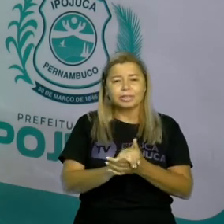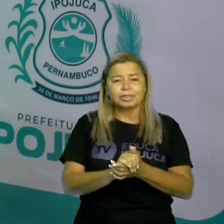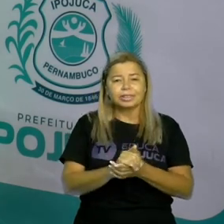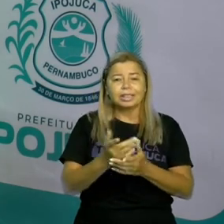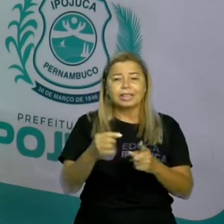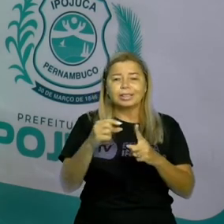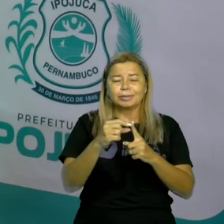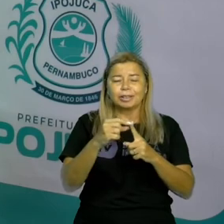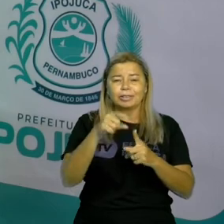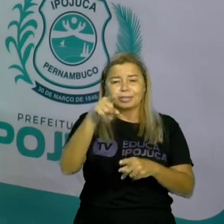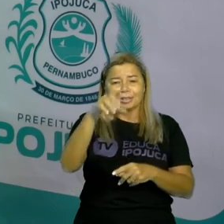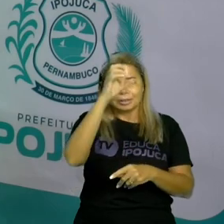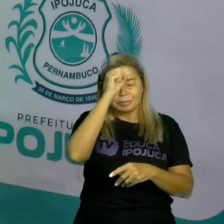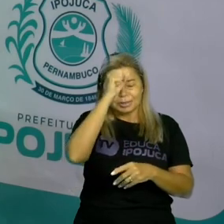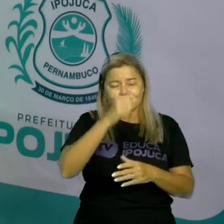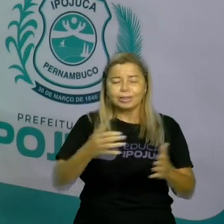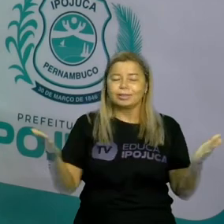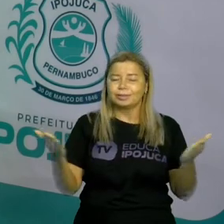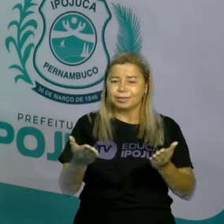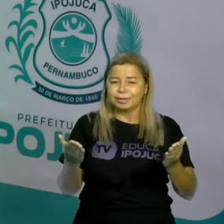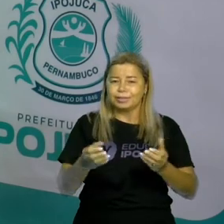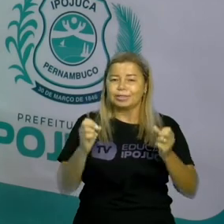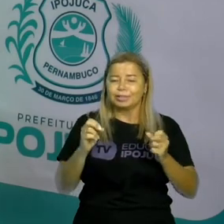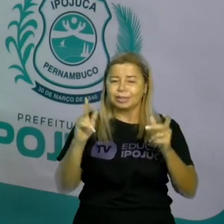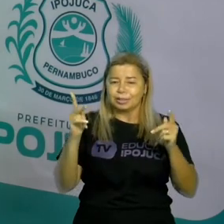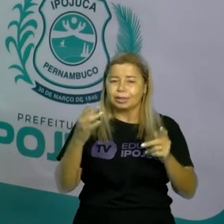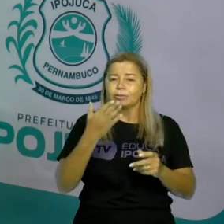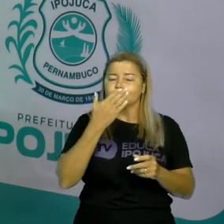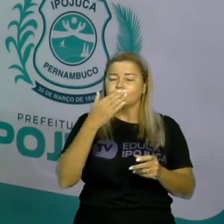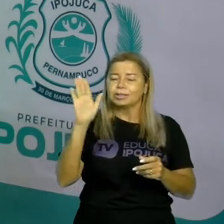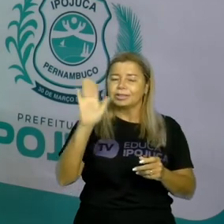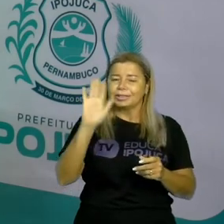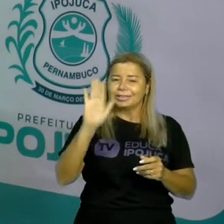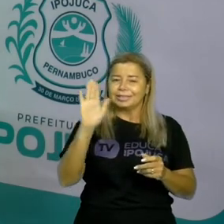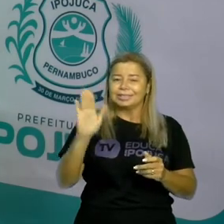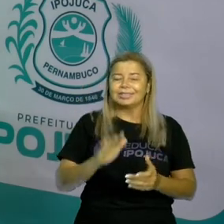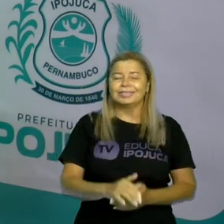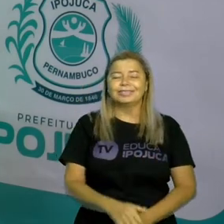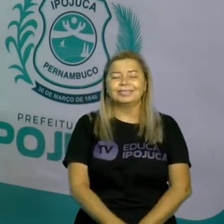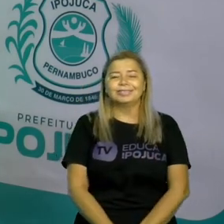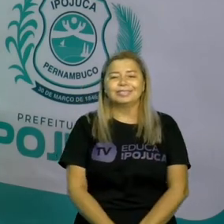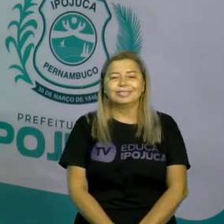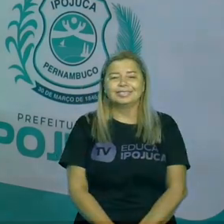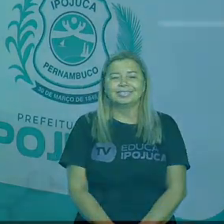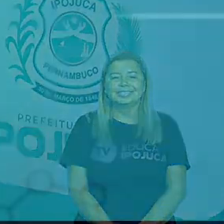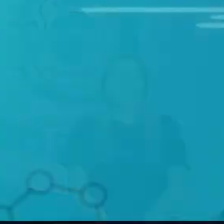aula de hoje, tá bom? Um beijo grande para vocês e até a próxima aula, se Deus quiser.